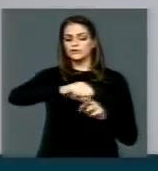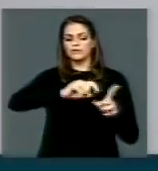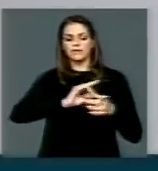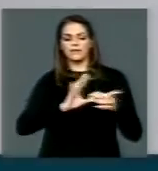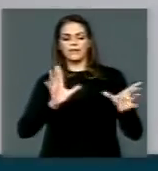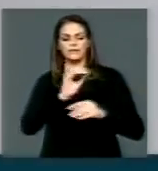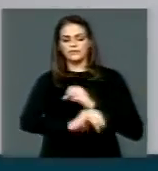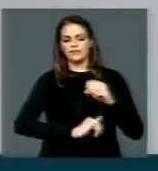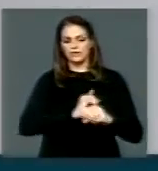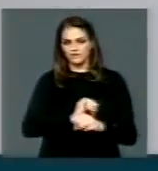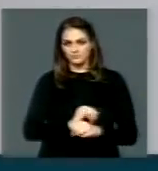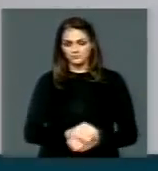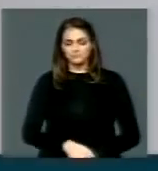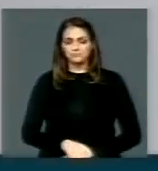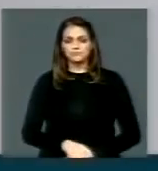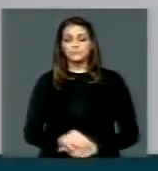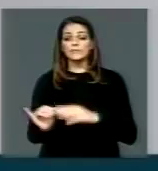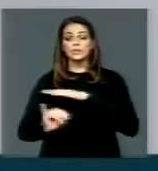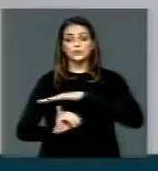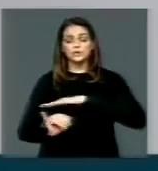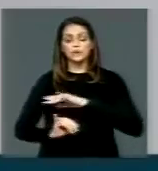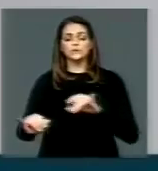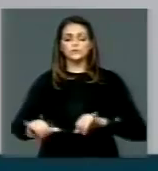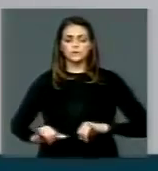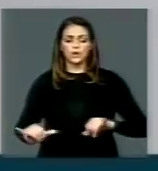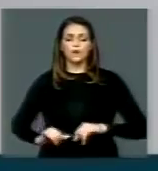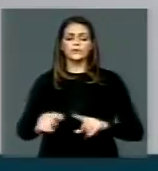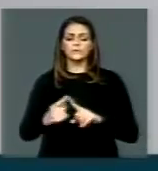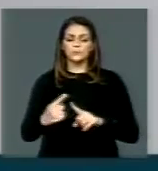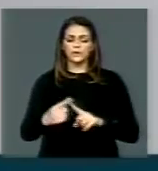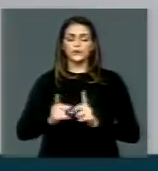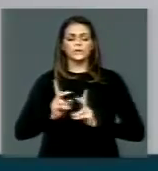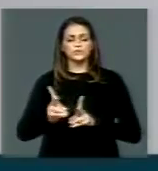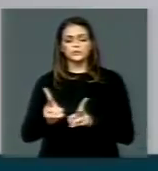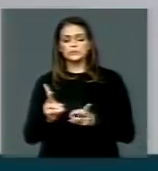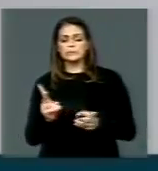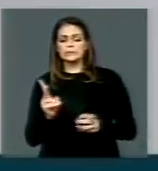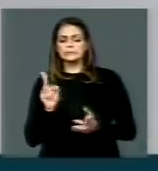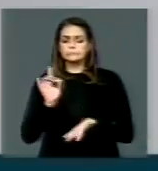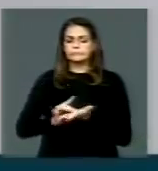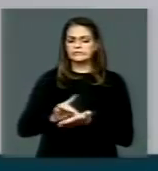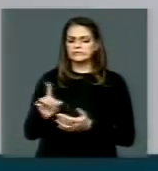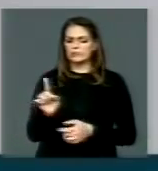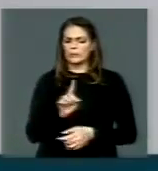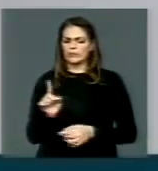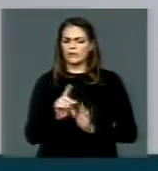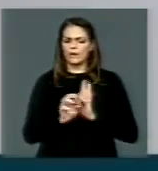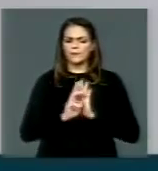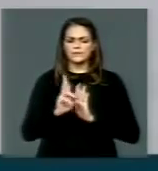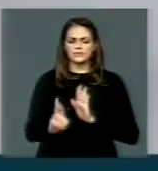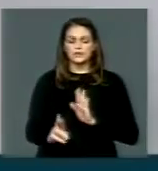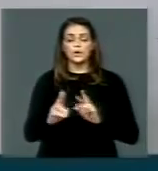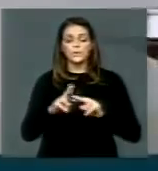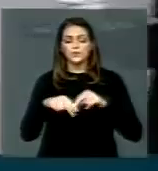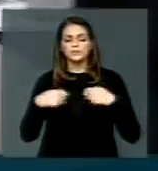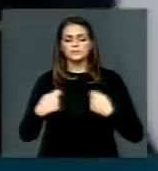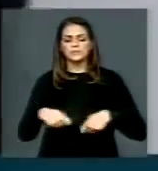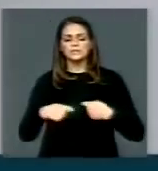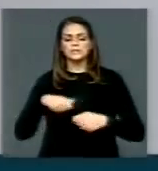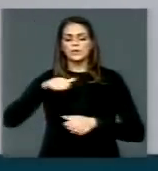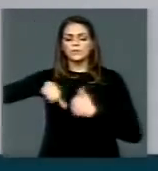as instituições sofrem permanente questionamento de sua legitimidade. Portanto, há que se reciclar